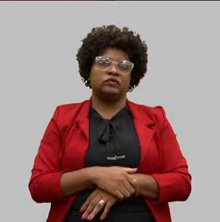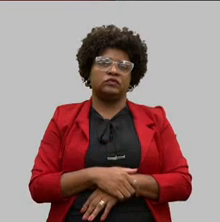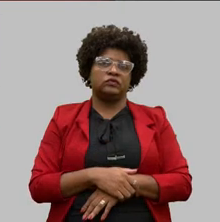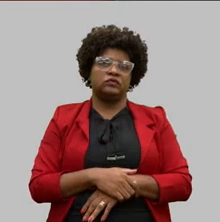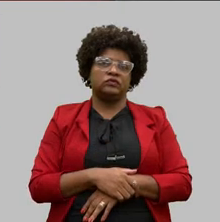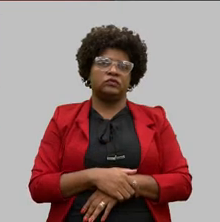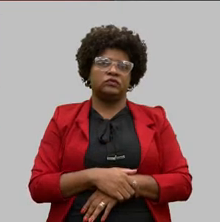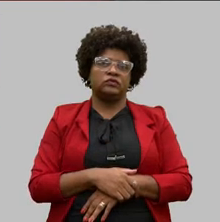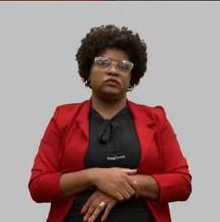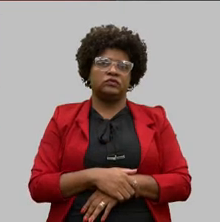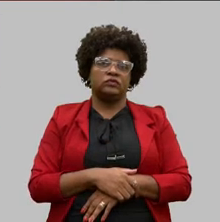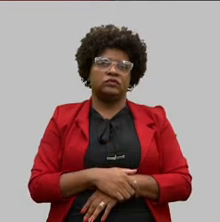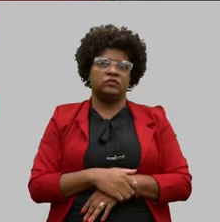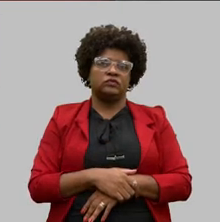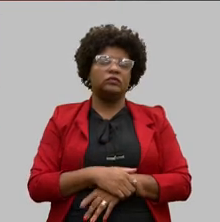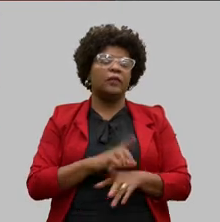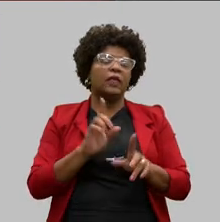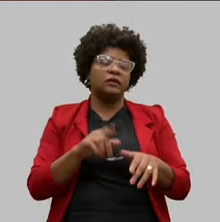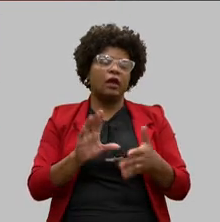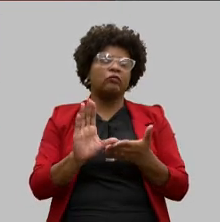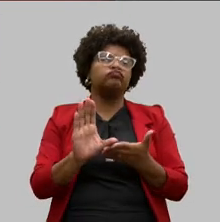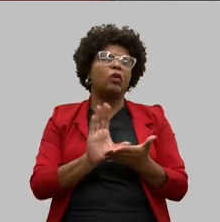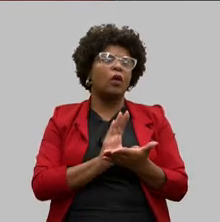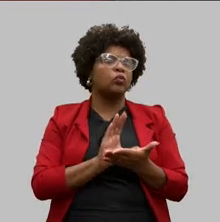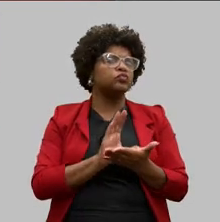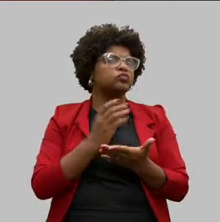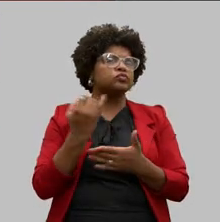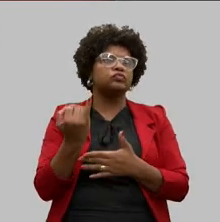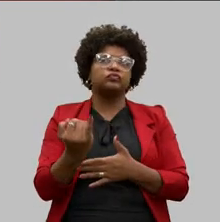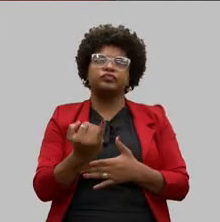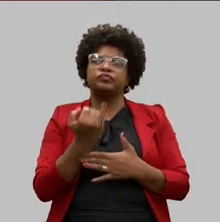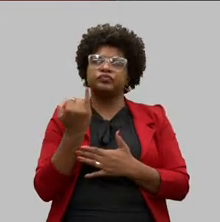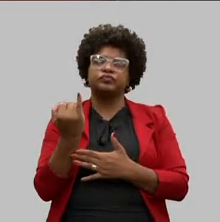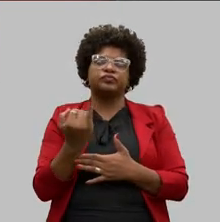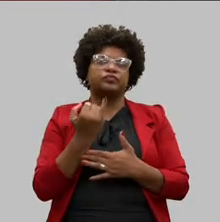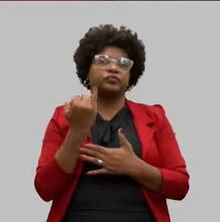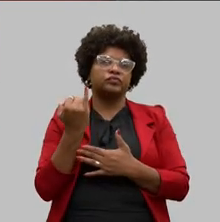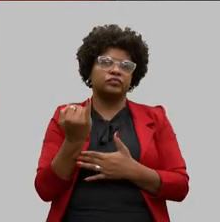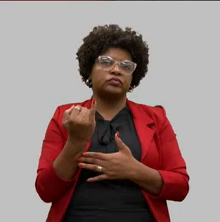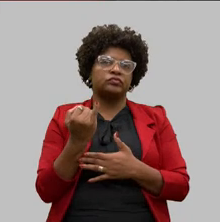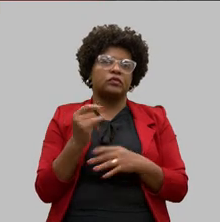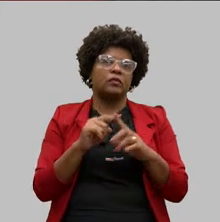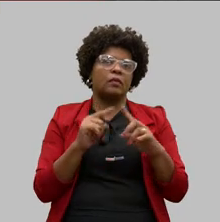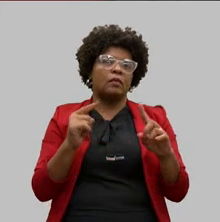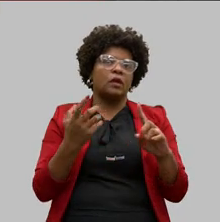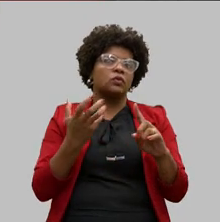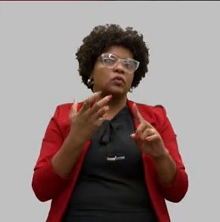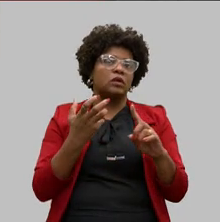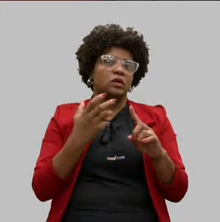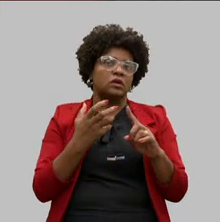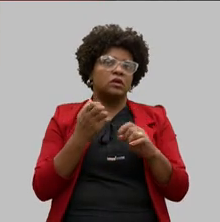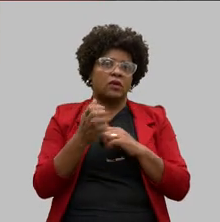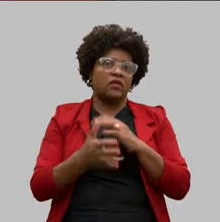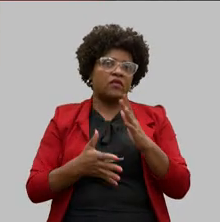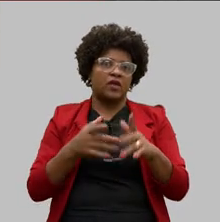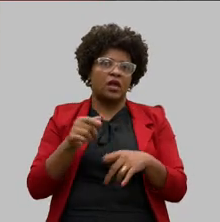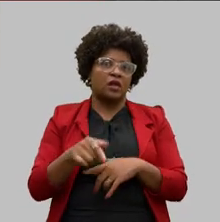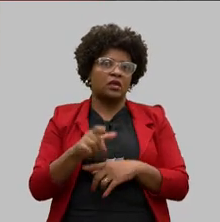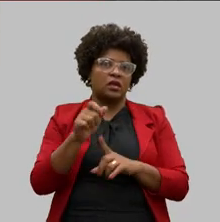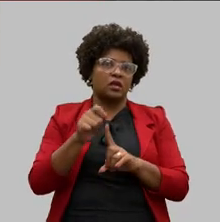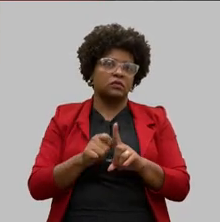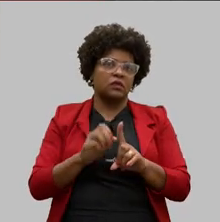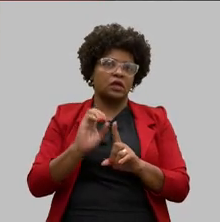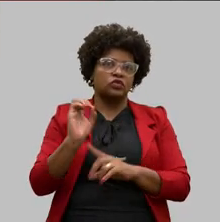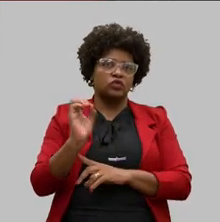nesse sentido São de fato fundamentais mas eu queria dizer aqui que ao longo deste mês de outubro